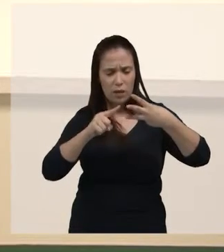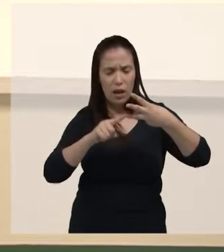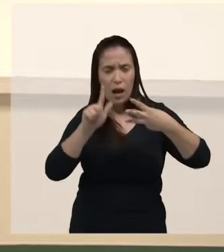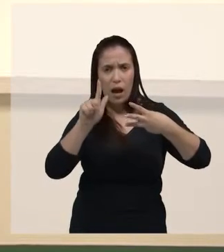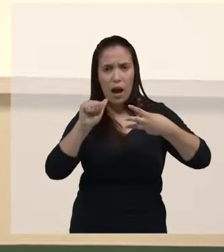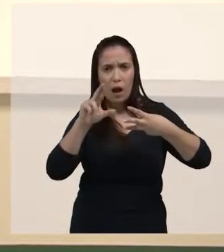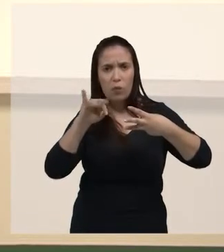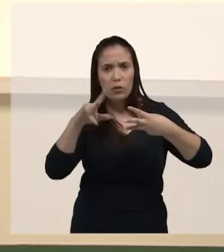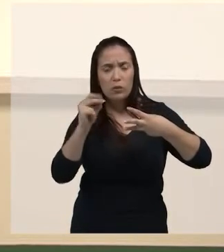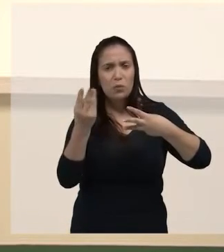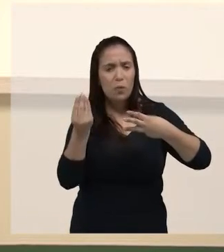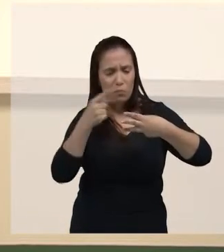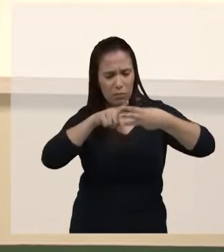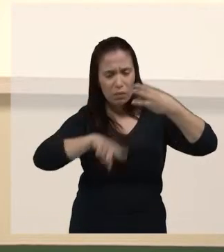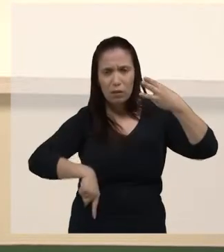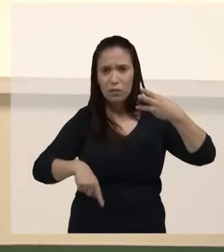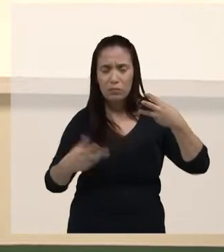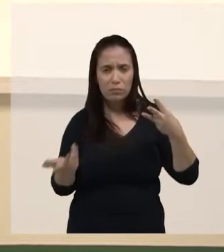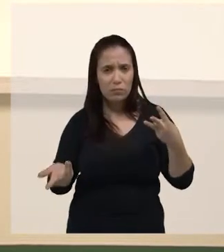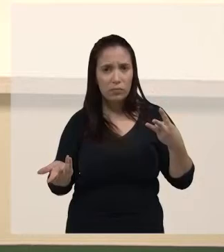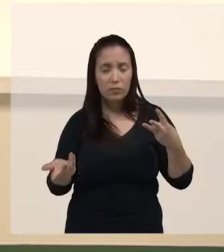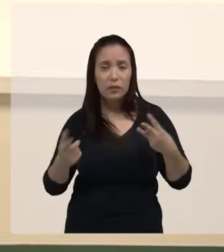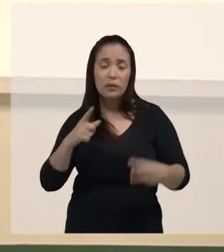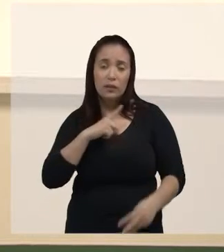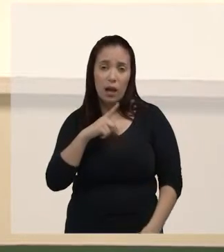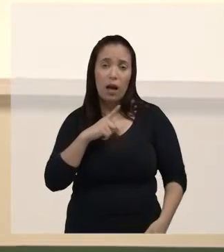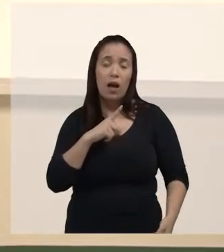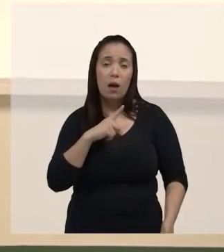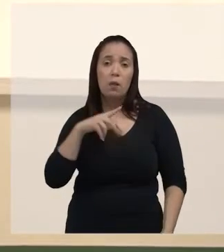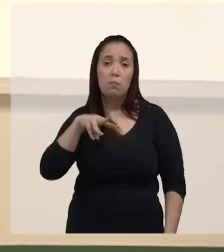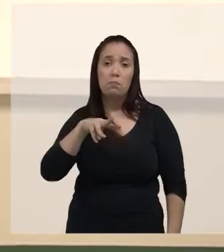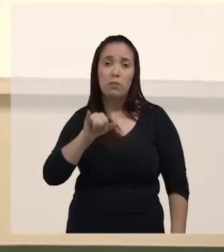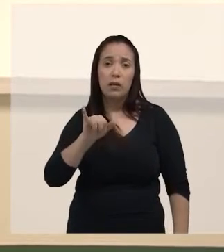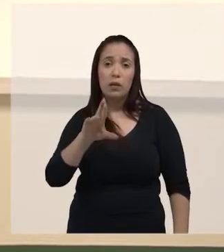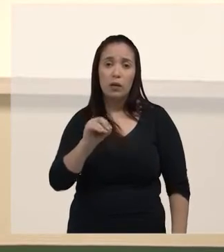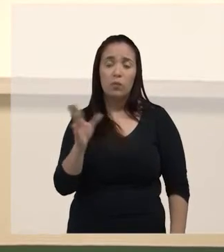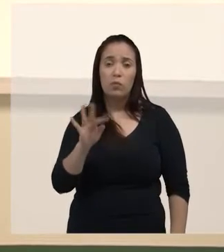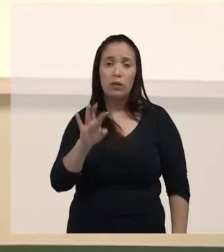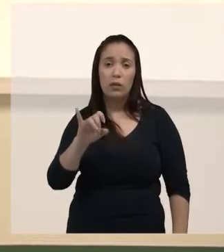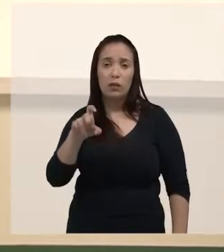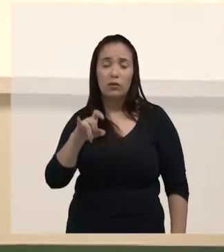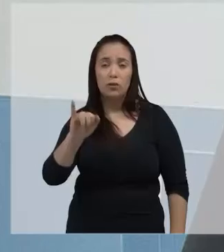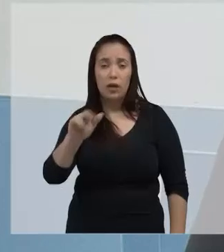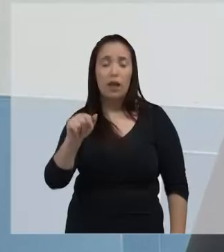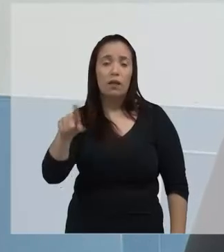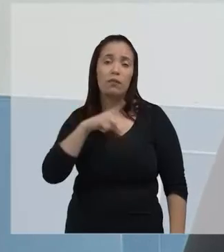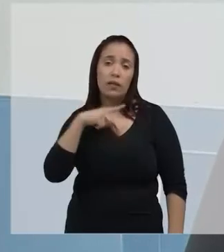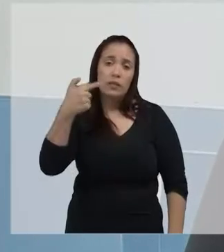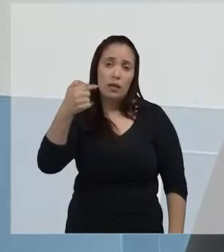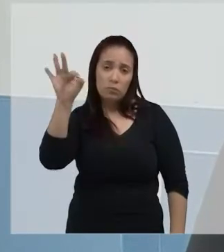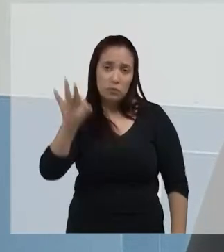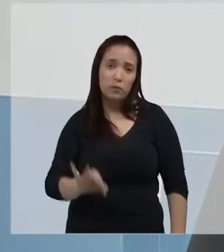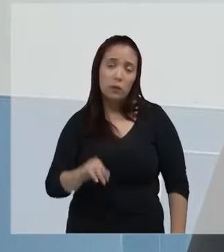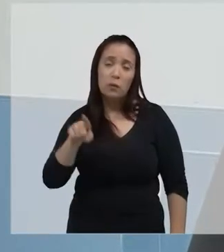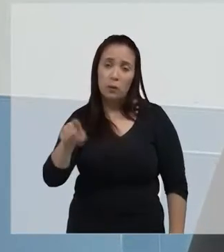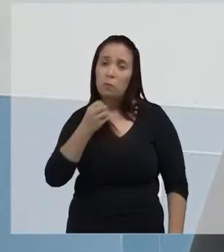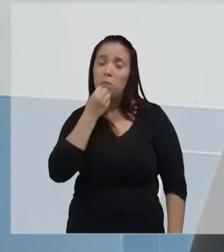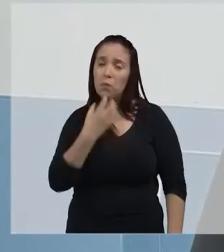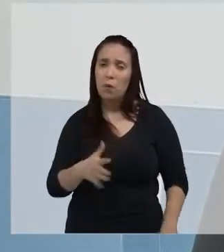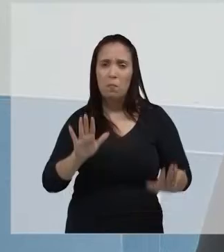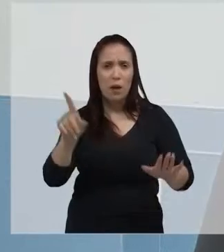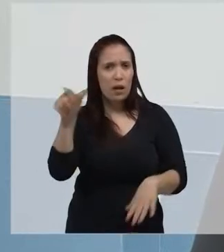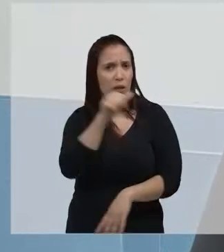um dos homens mais sérios que tem aqui é o Miro Teixeira. Não chega E a ter daí? 7%. Pois é, aí não tem 7%. E o